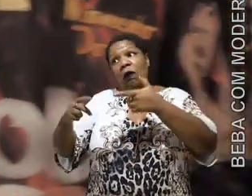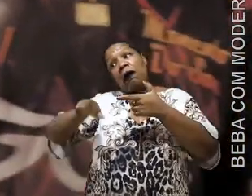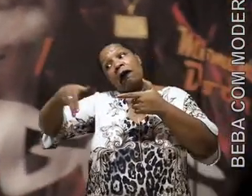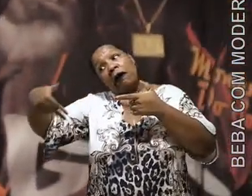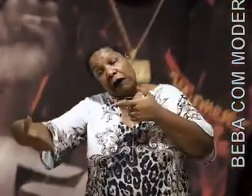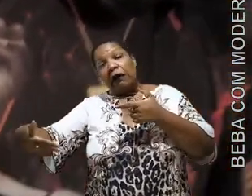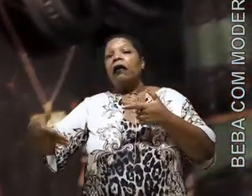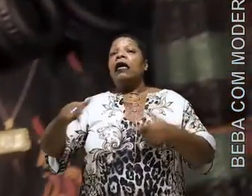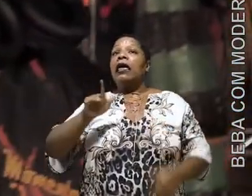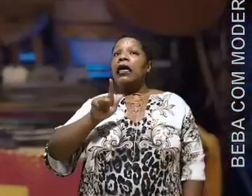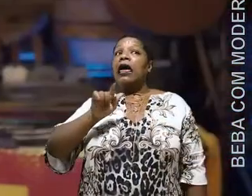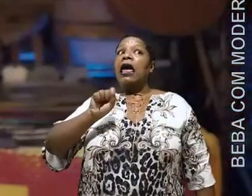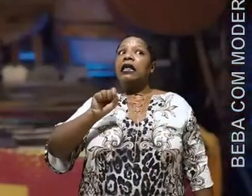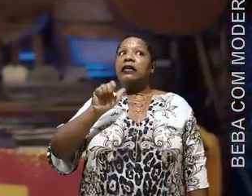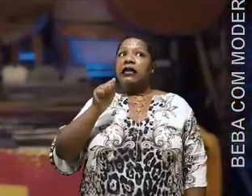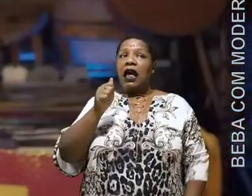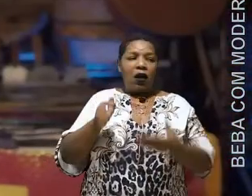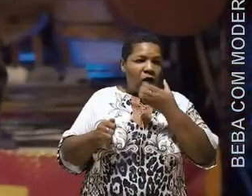Oi